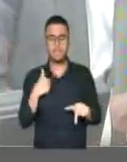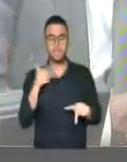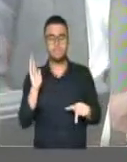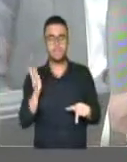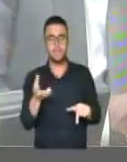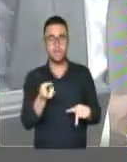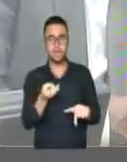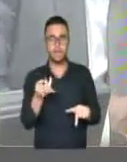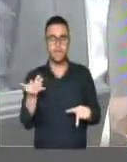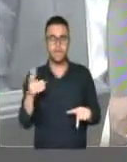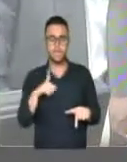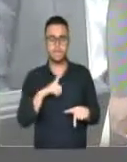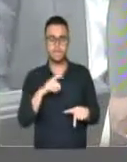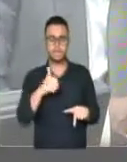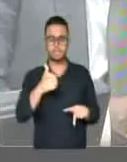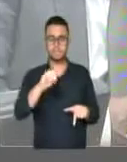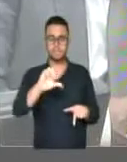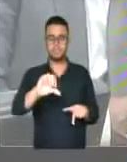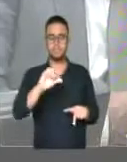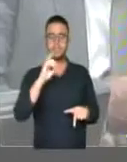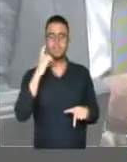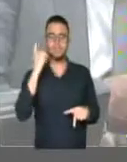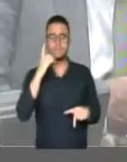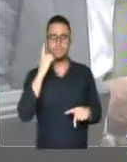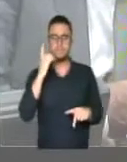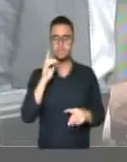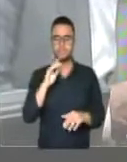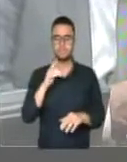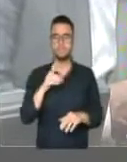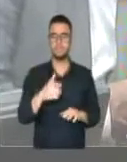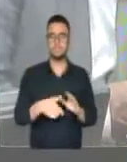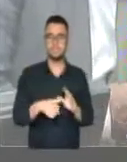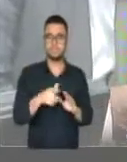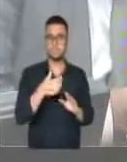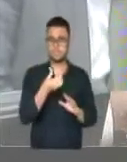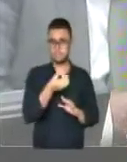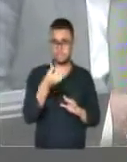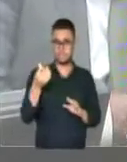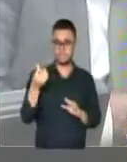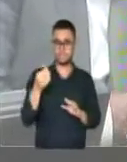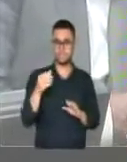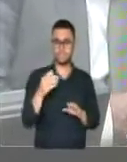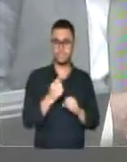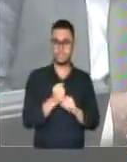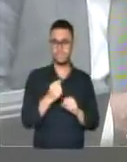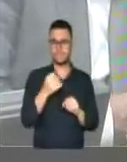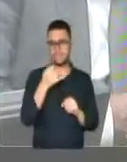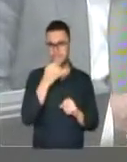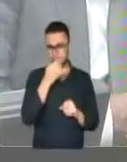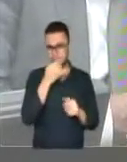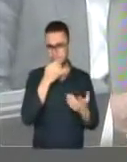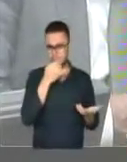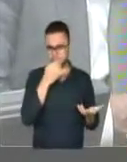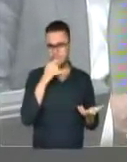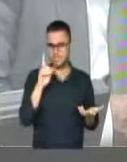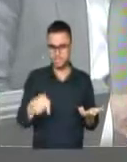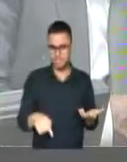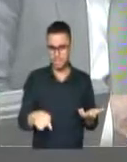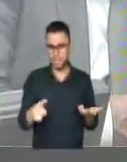contei, 19 deputados, dos 66 titulares. É muito triste, é